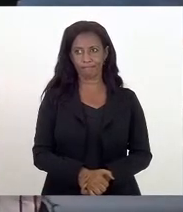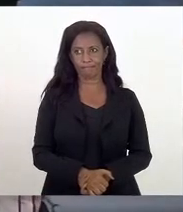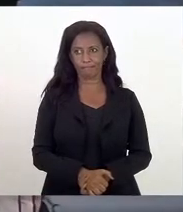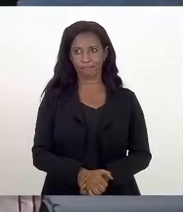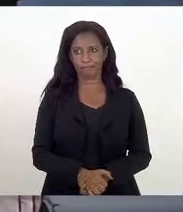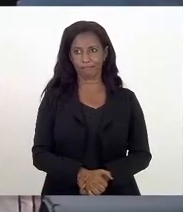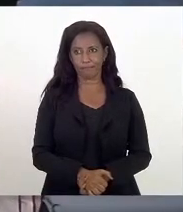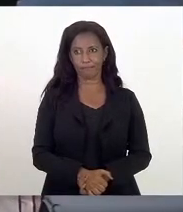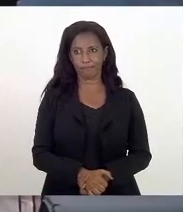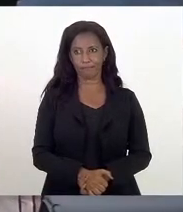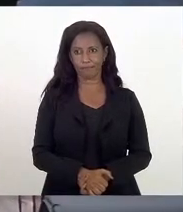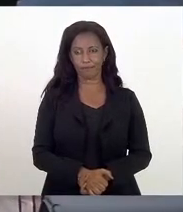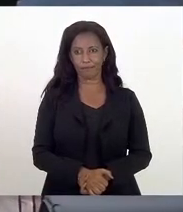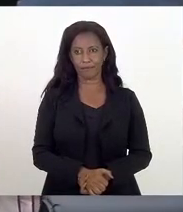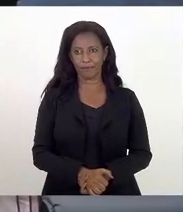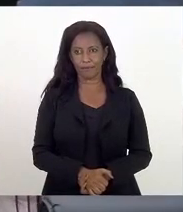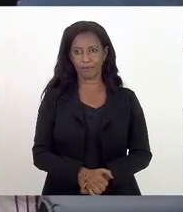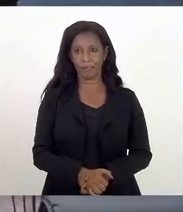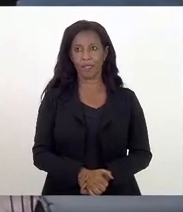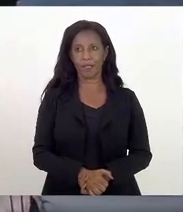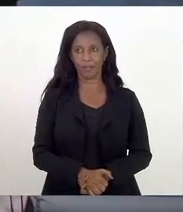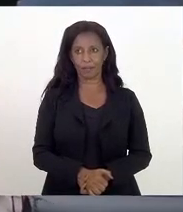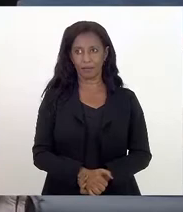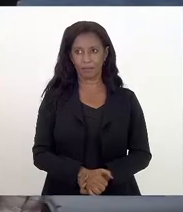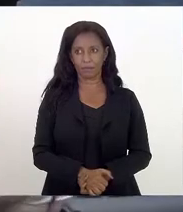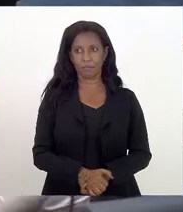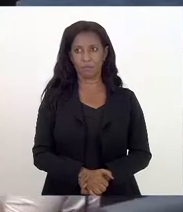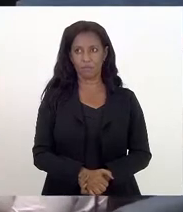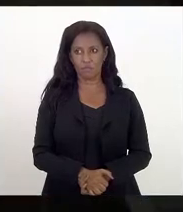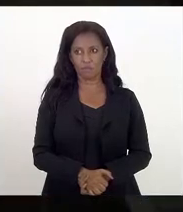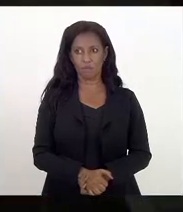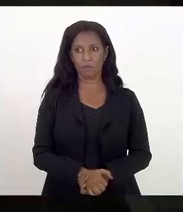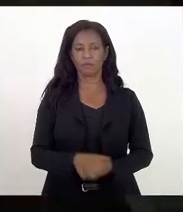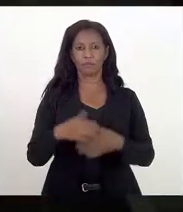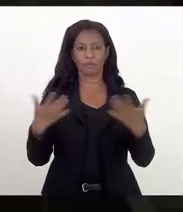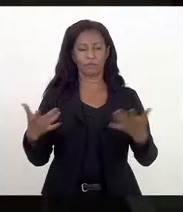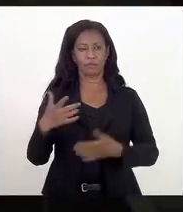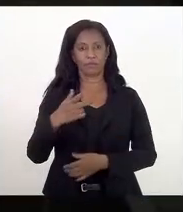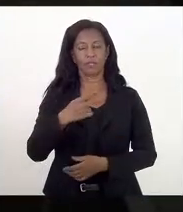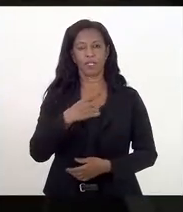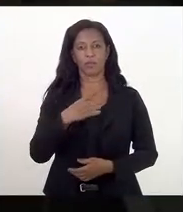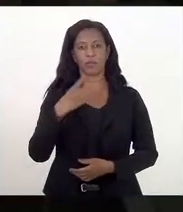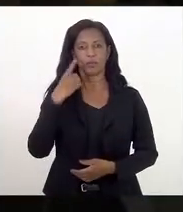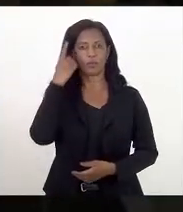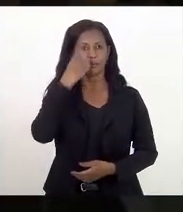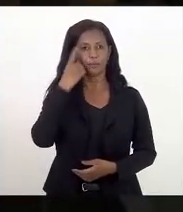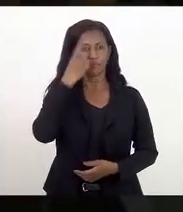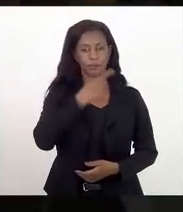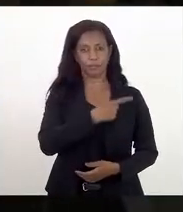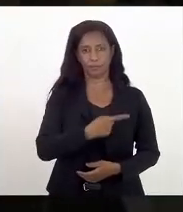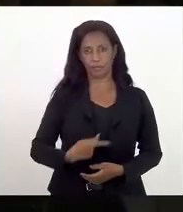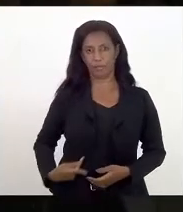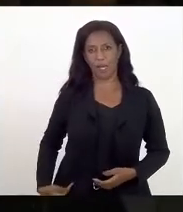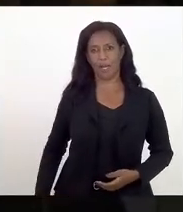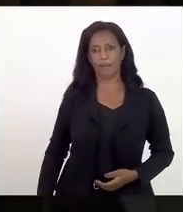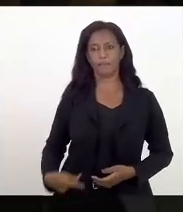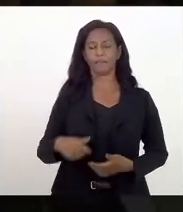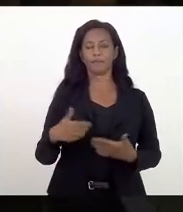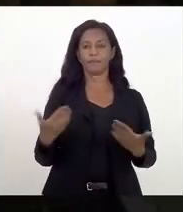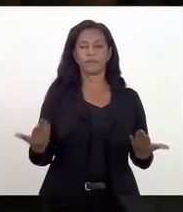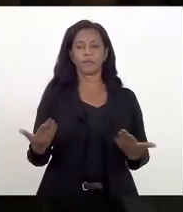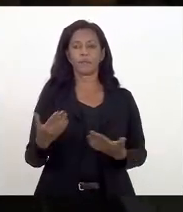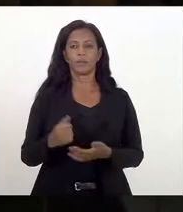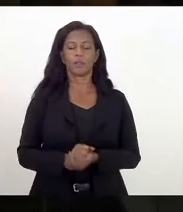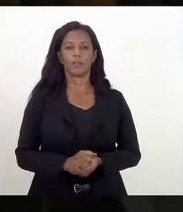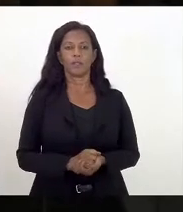Sr. Presidente, deputado André Siciliano, senhoras deputadas, senhores deputados,